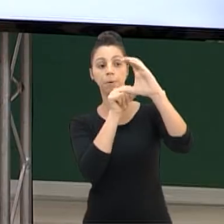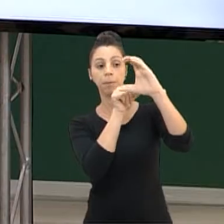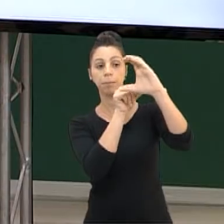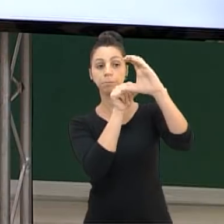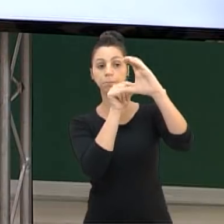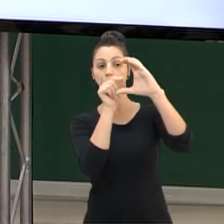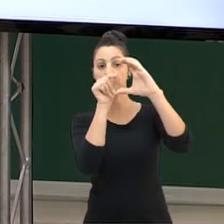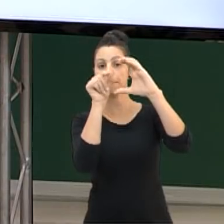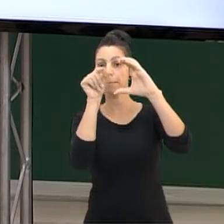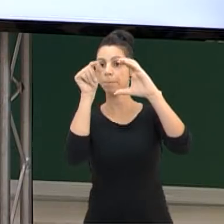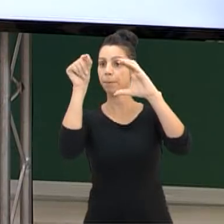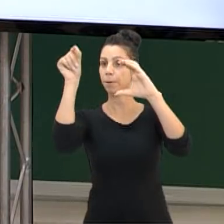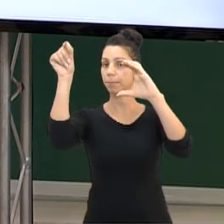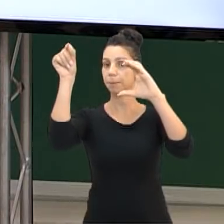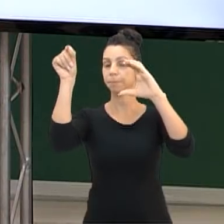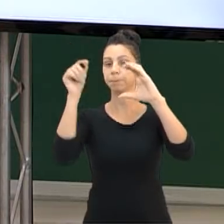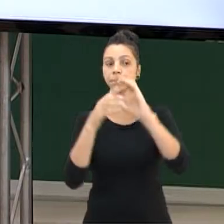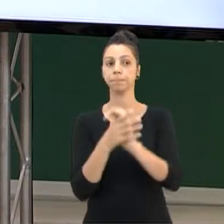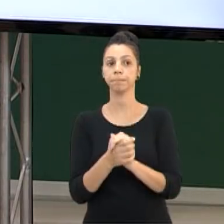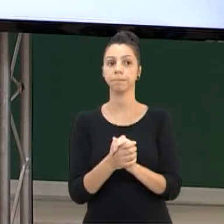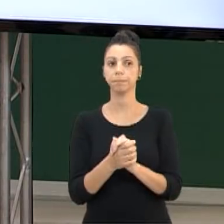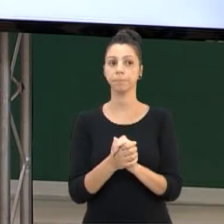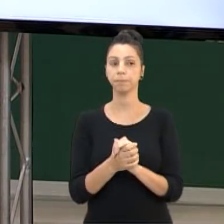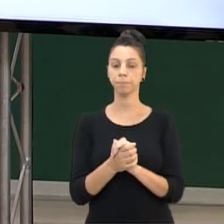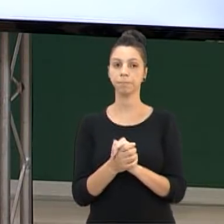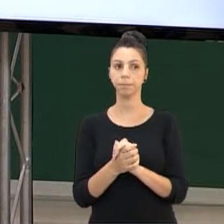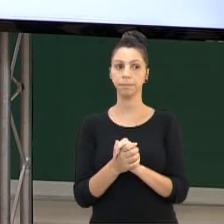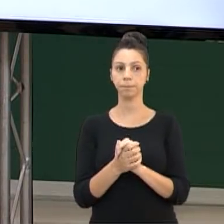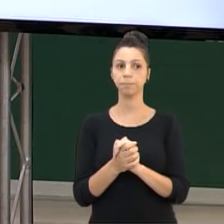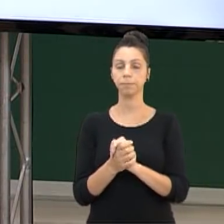nós temos um centro.